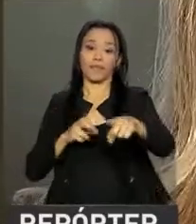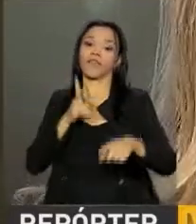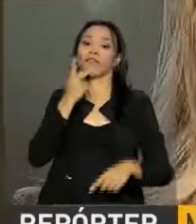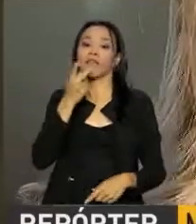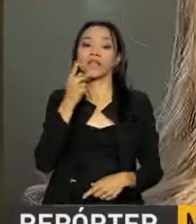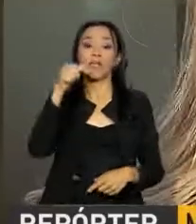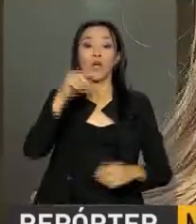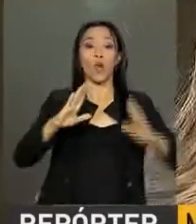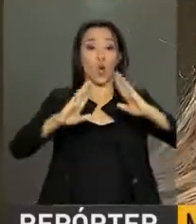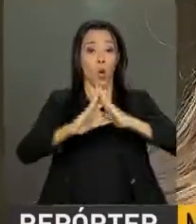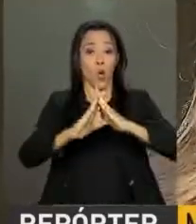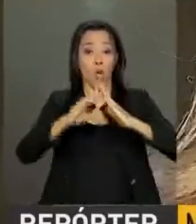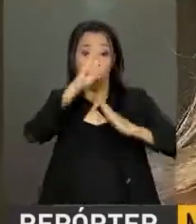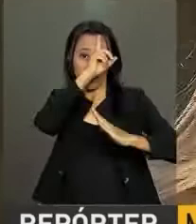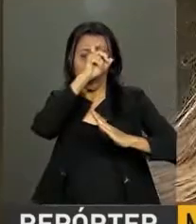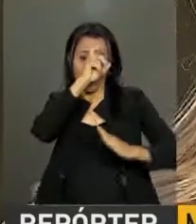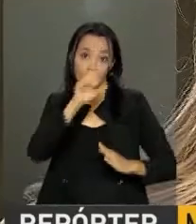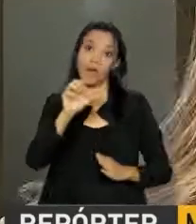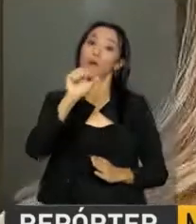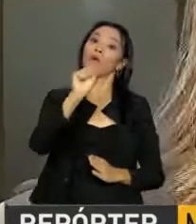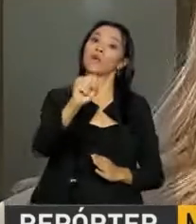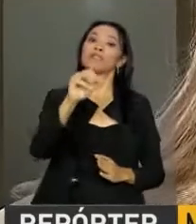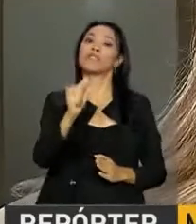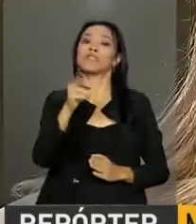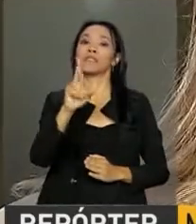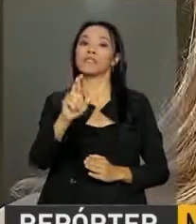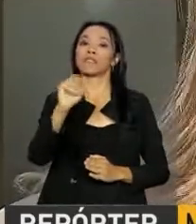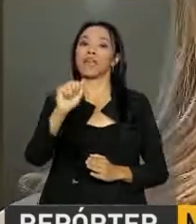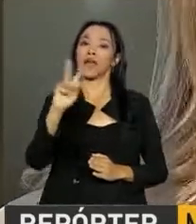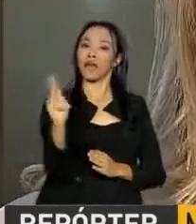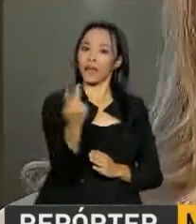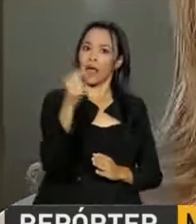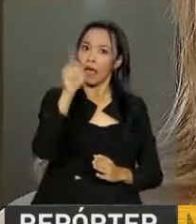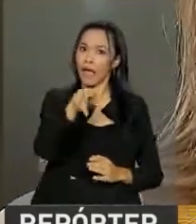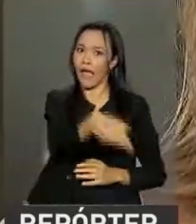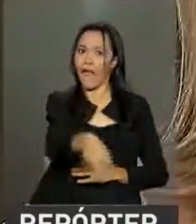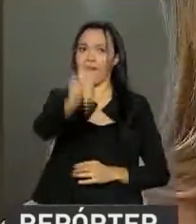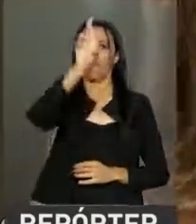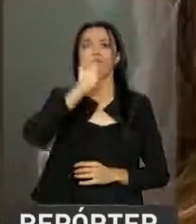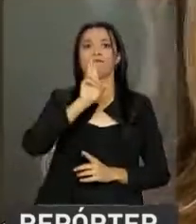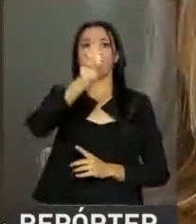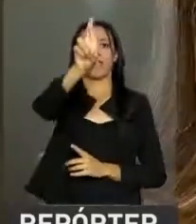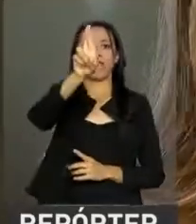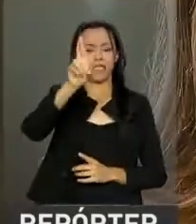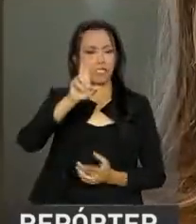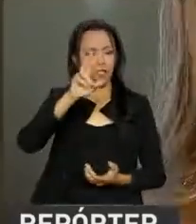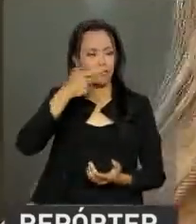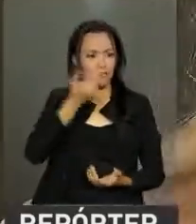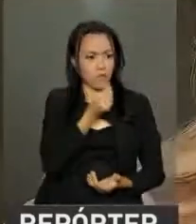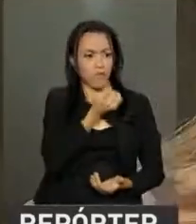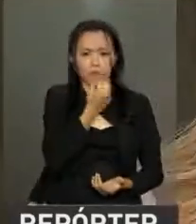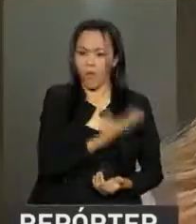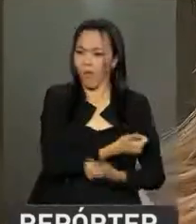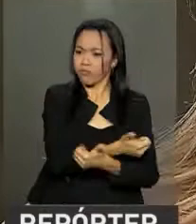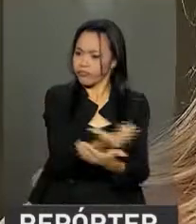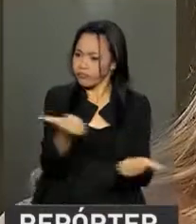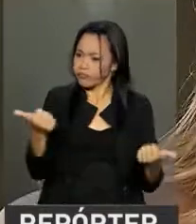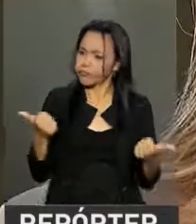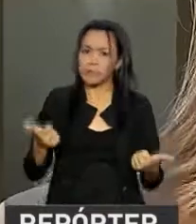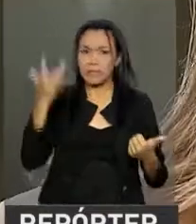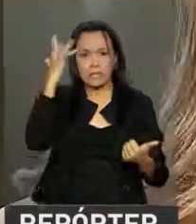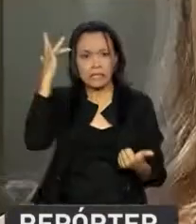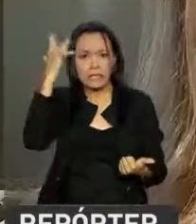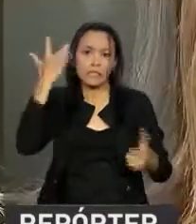uma instituição de excelência e referência e possui um centro muito moderno de reabilitação